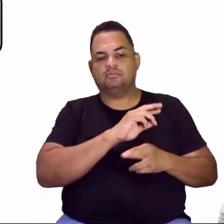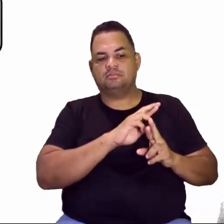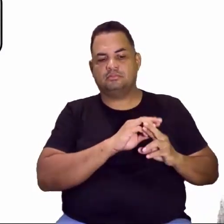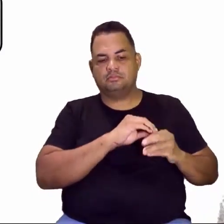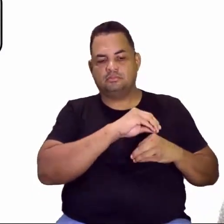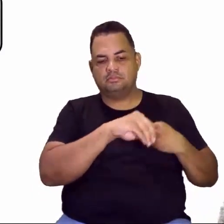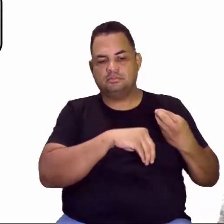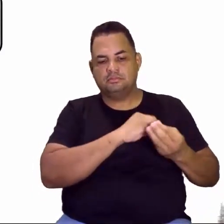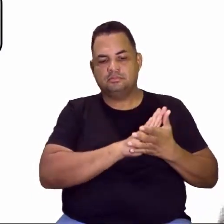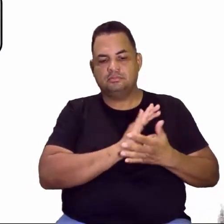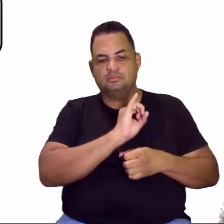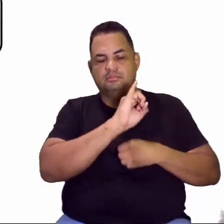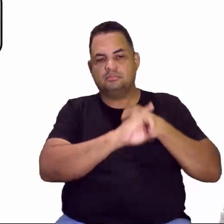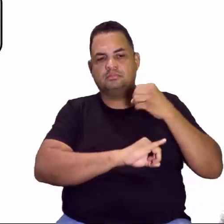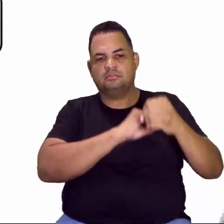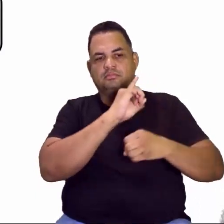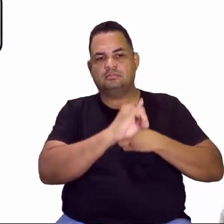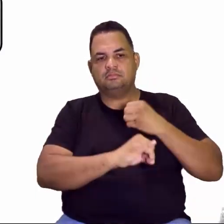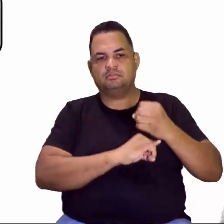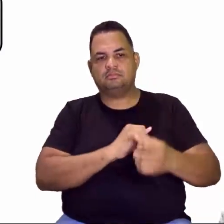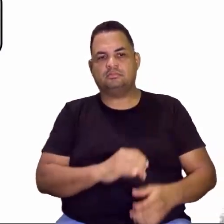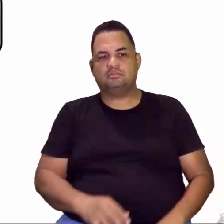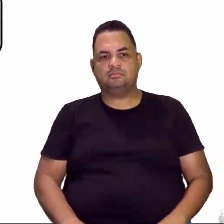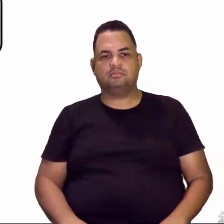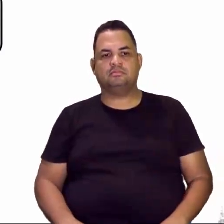composto iônico,